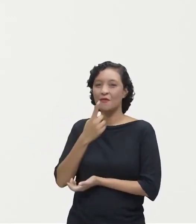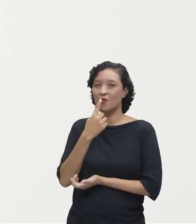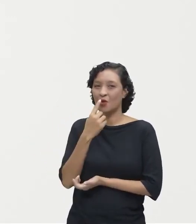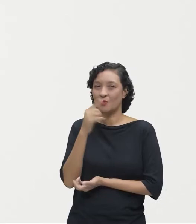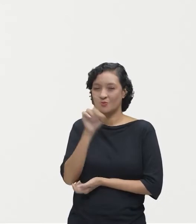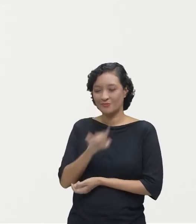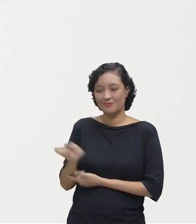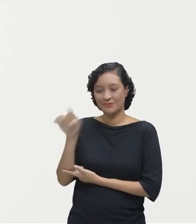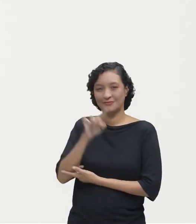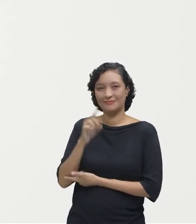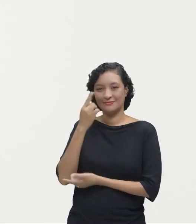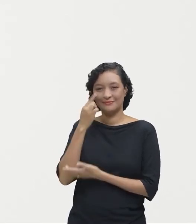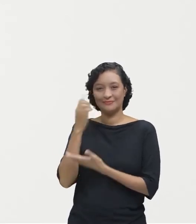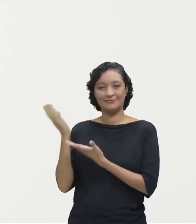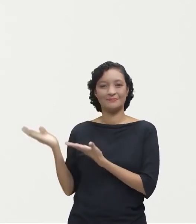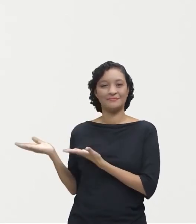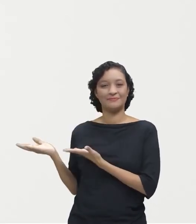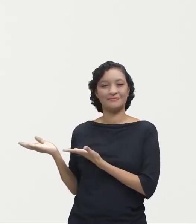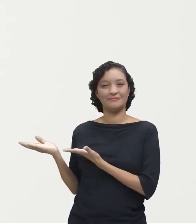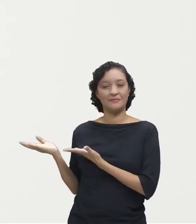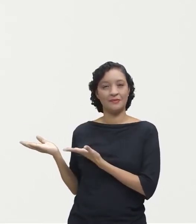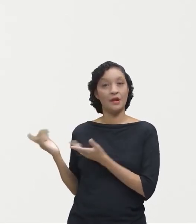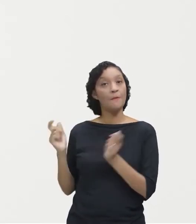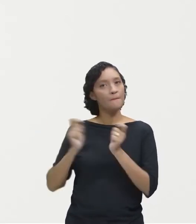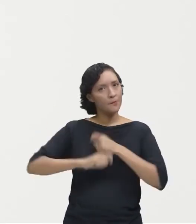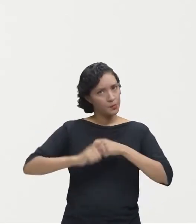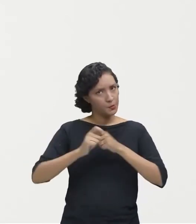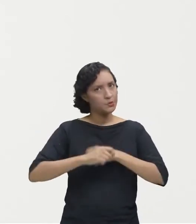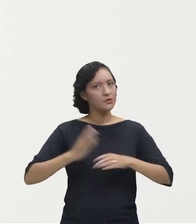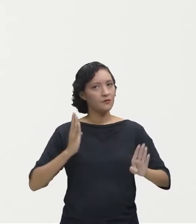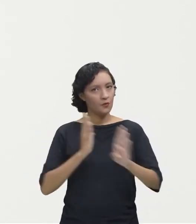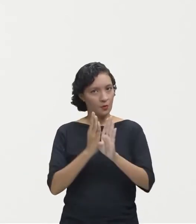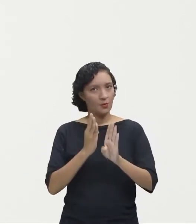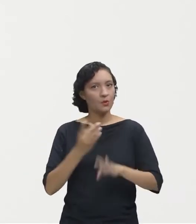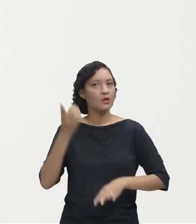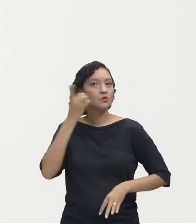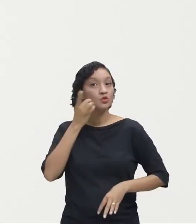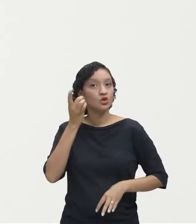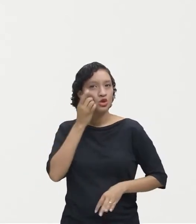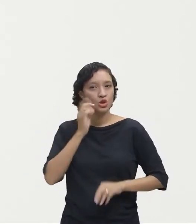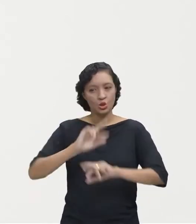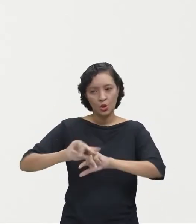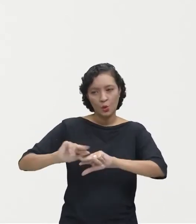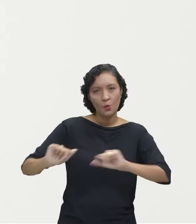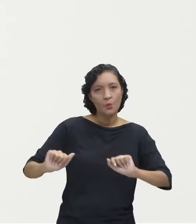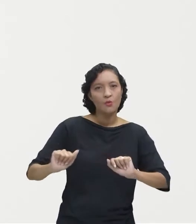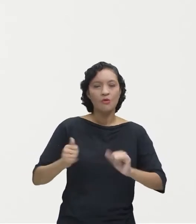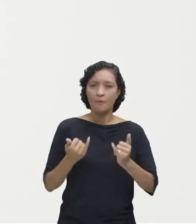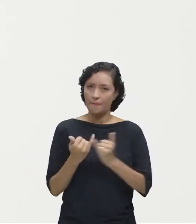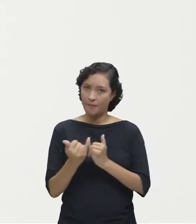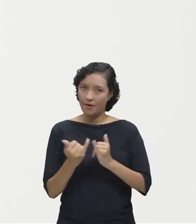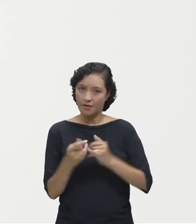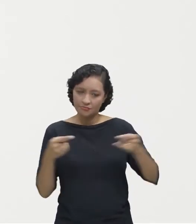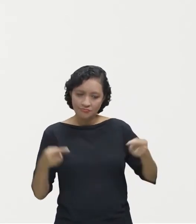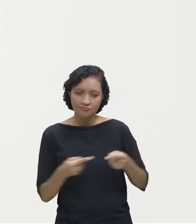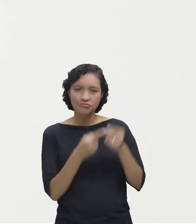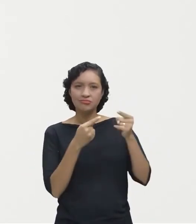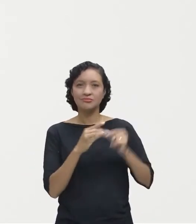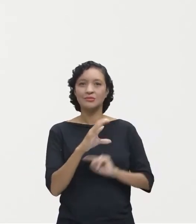Como podemos identificar em objetos do nosso dia a dia as formas? Isso aqui, ó, é